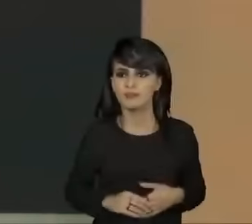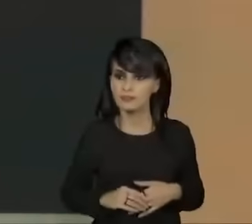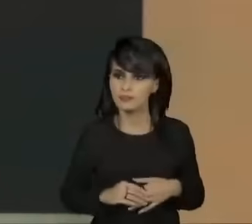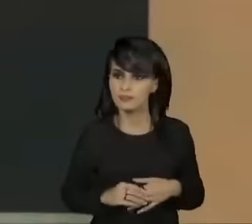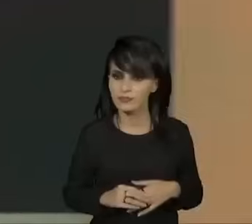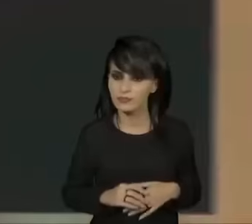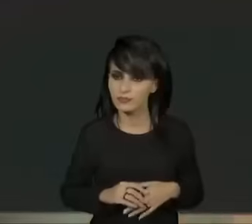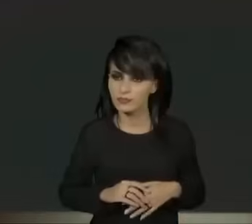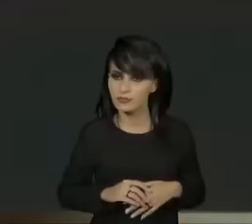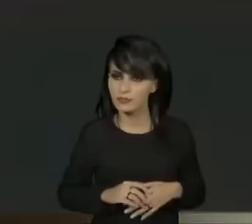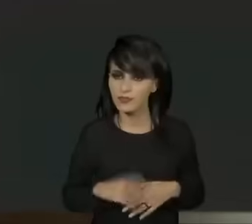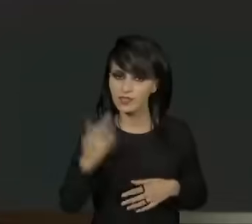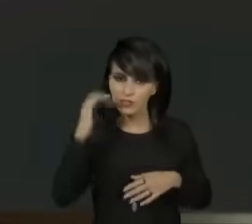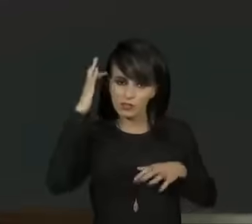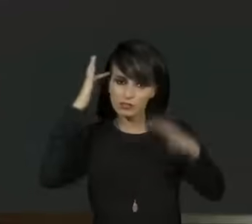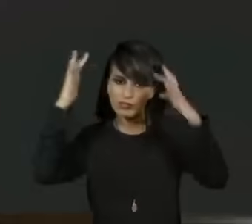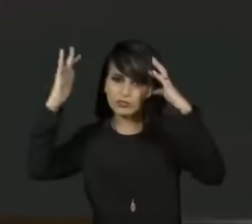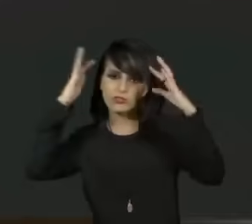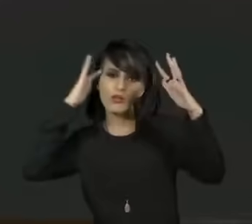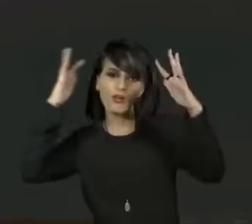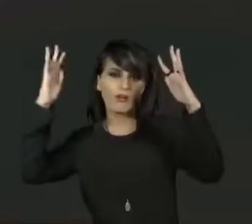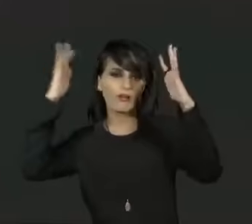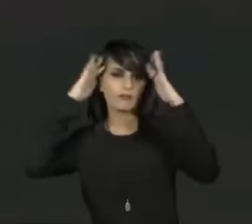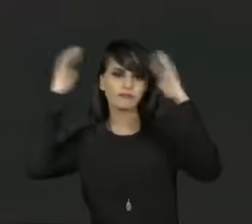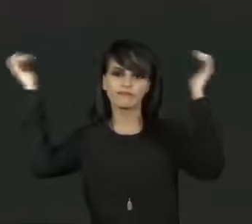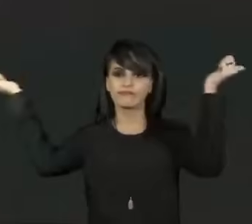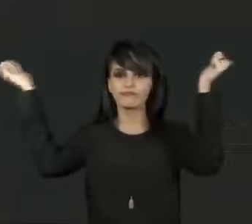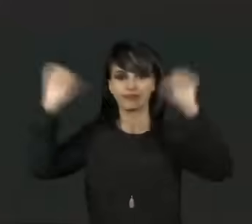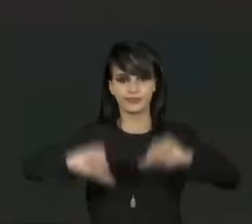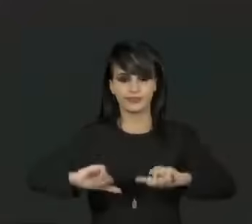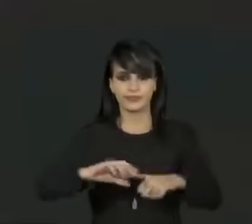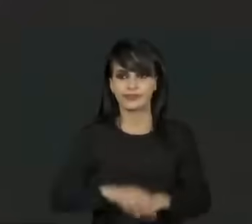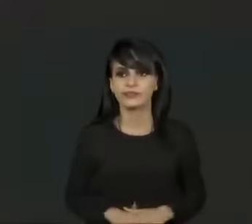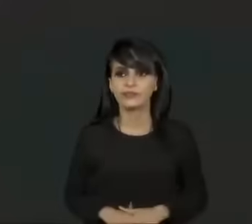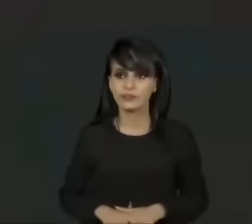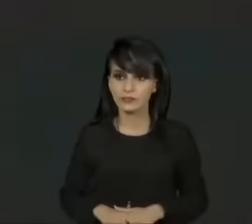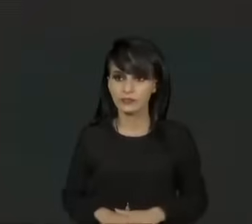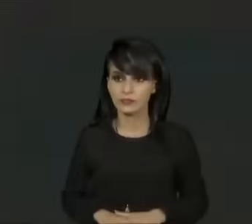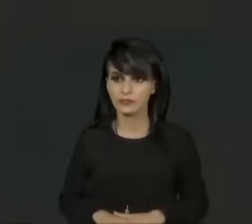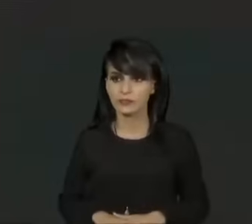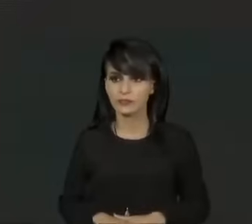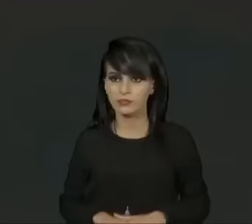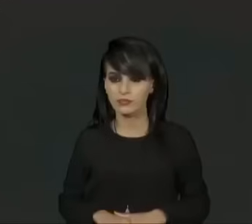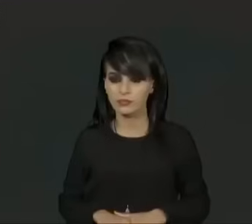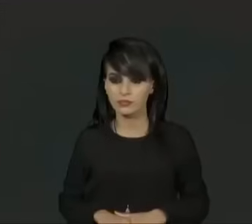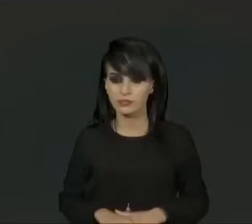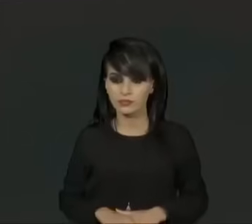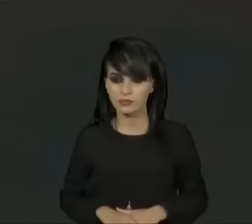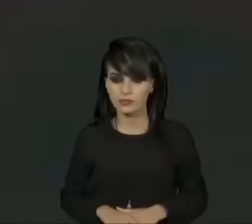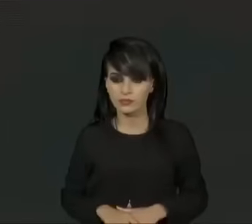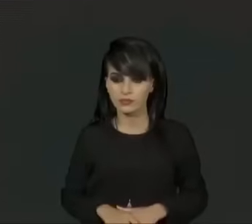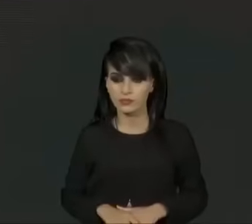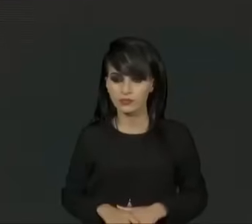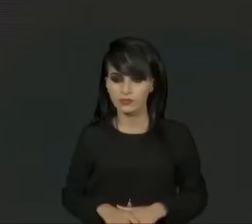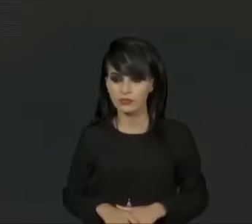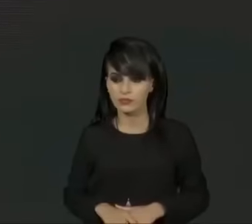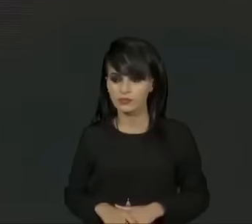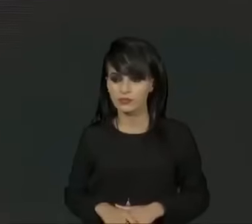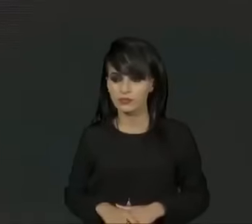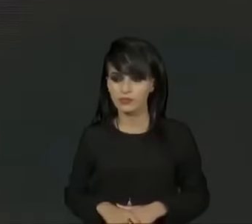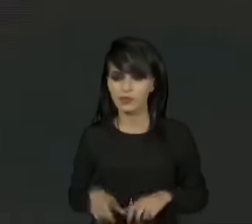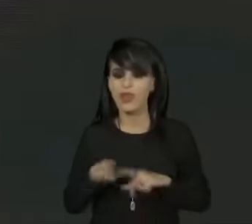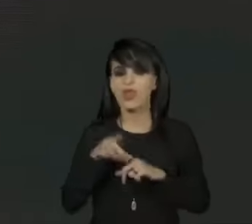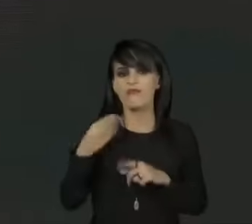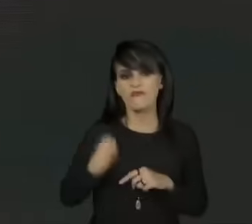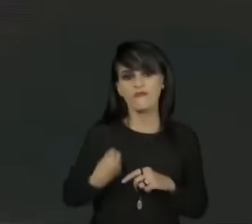você seus sonhos vão por água abaixo em relação a uma